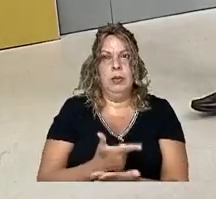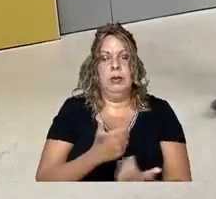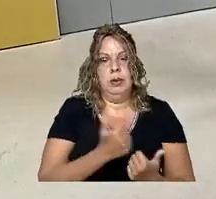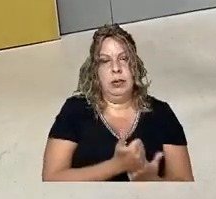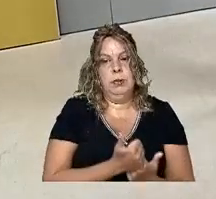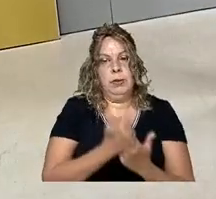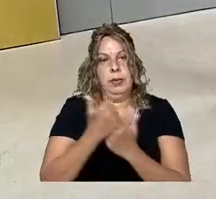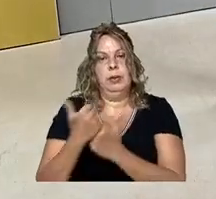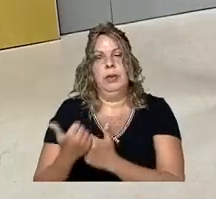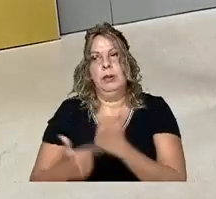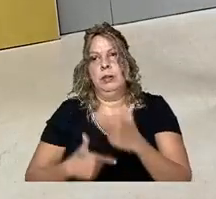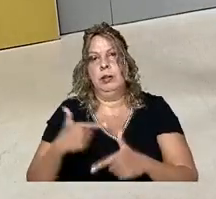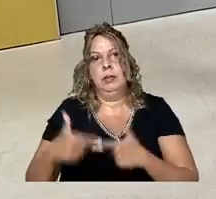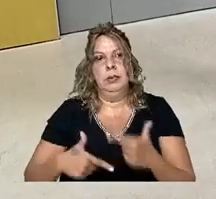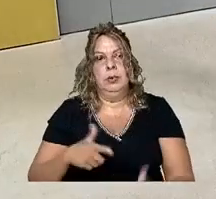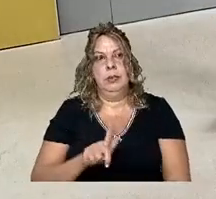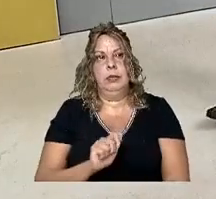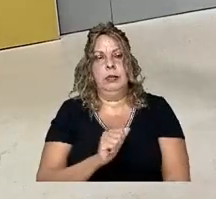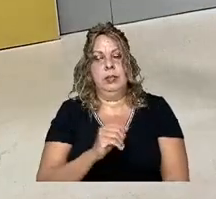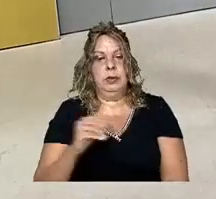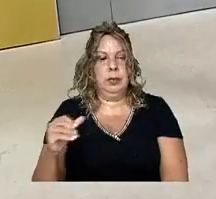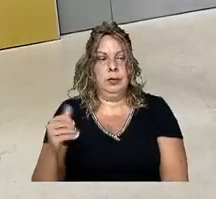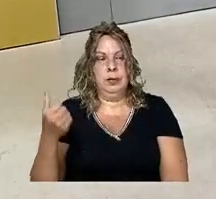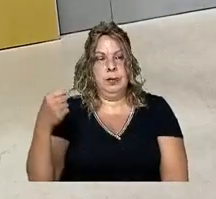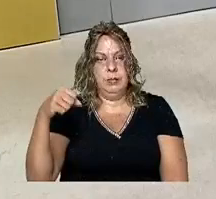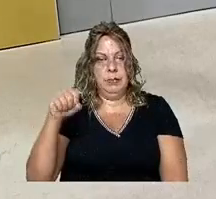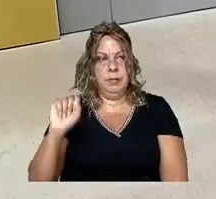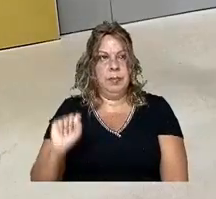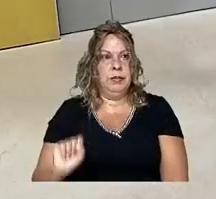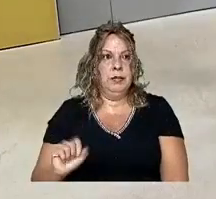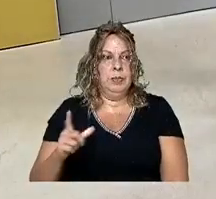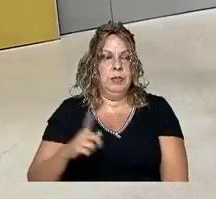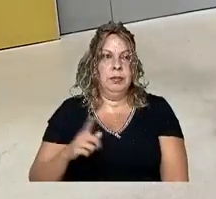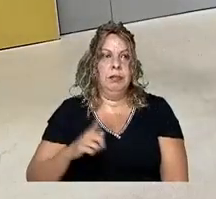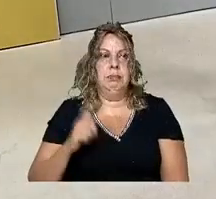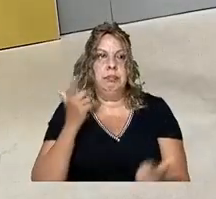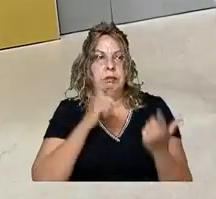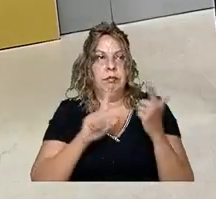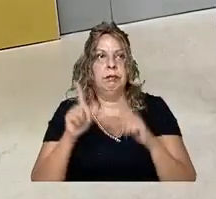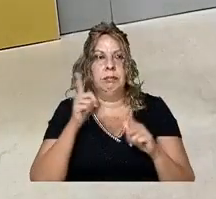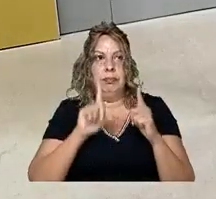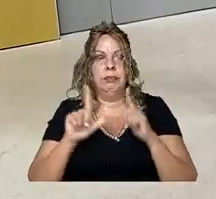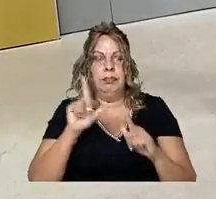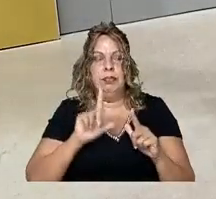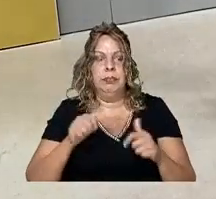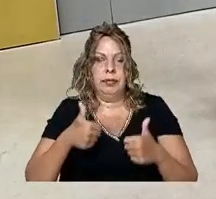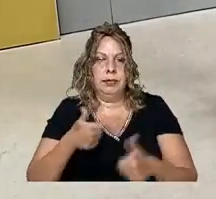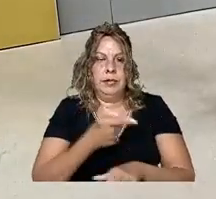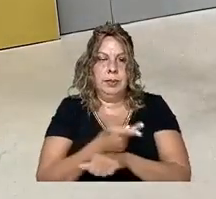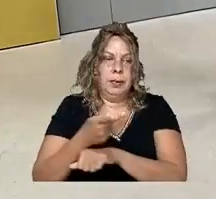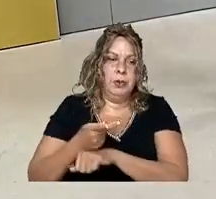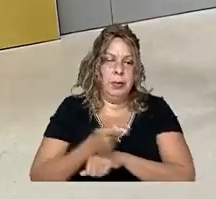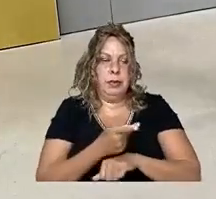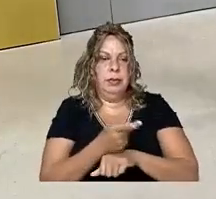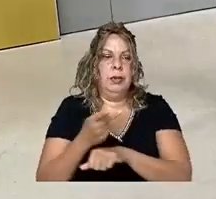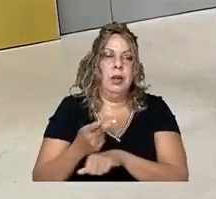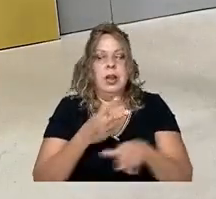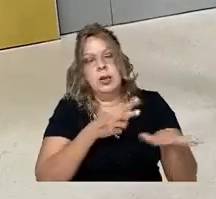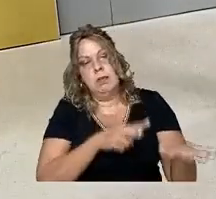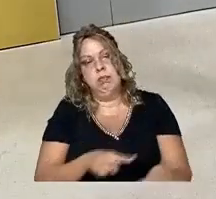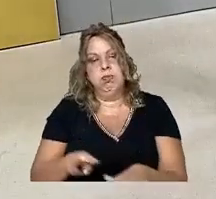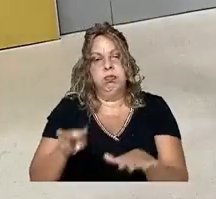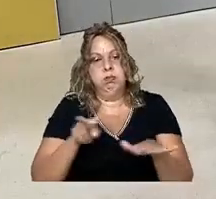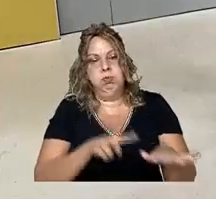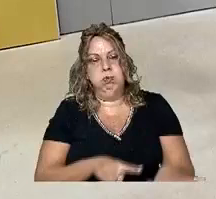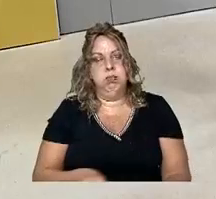pelo Grupo de Apoio à Criança com Câncer de Sergipe, o GAC, além de concorrer a prêmios incríveis. Prêmios incríveis toda semana,